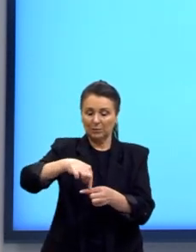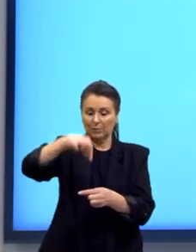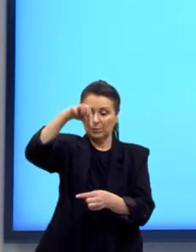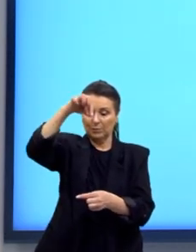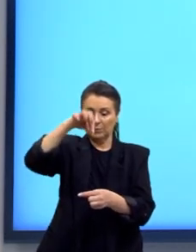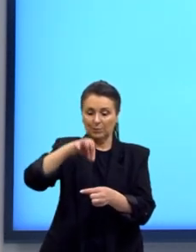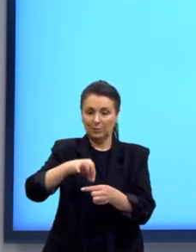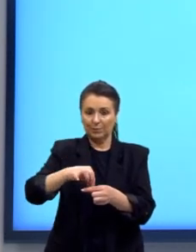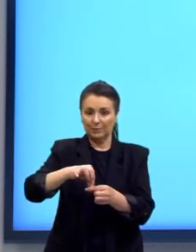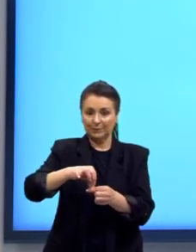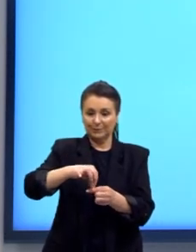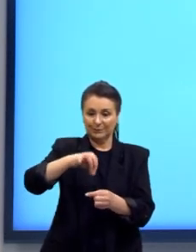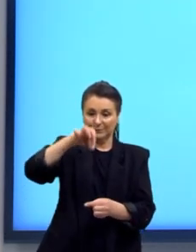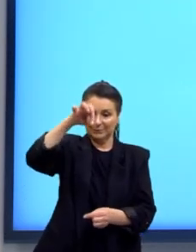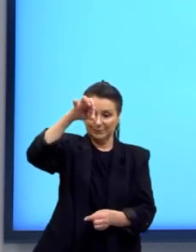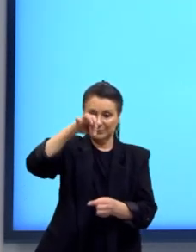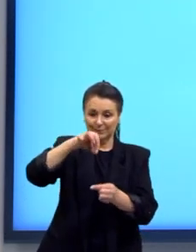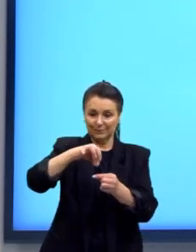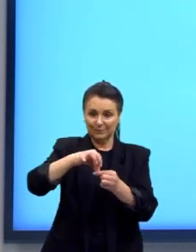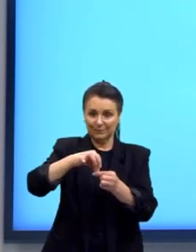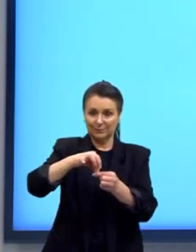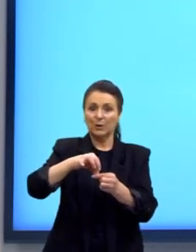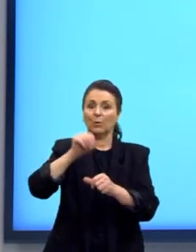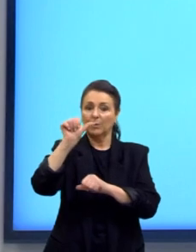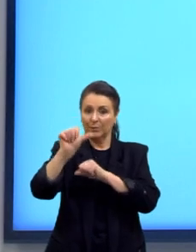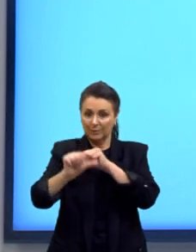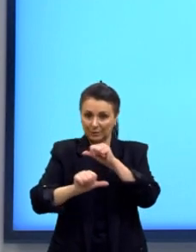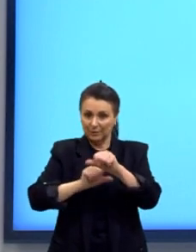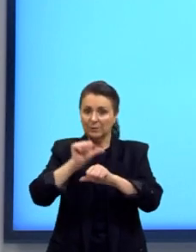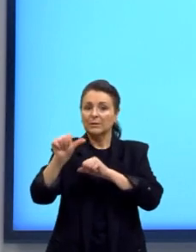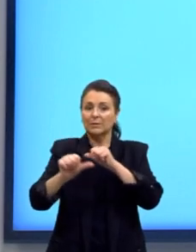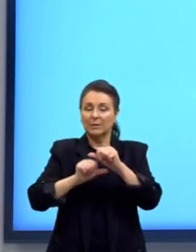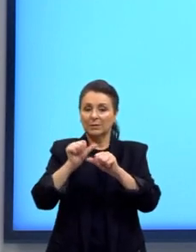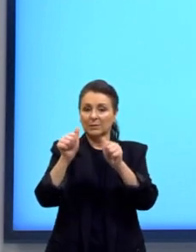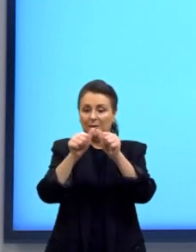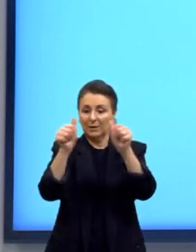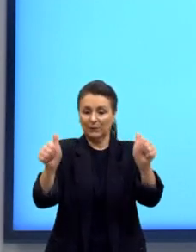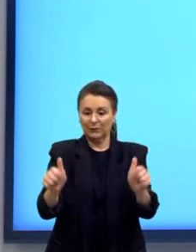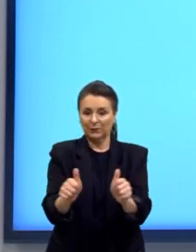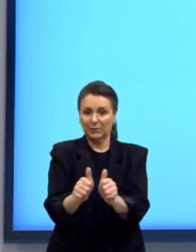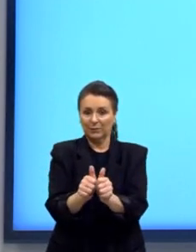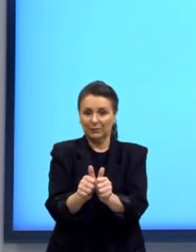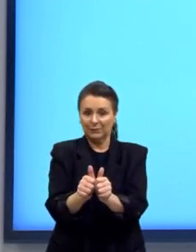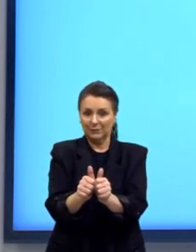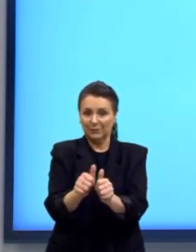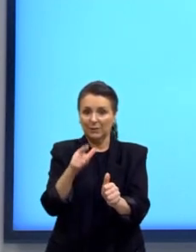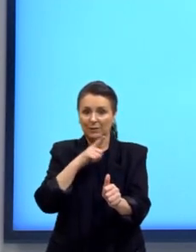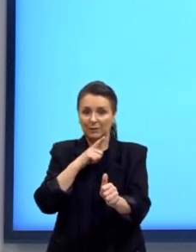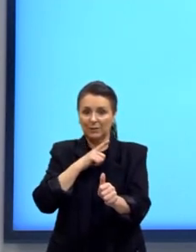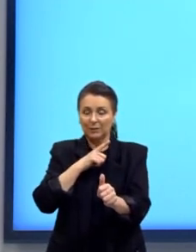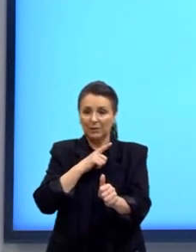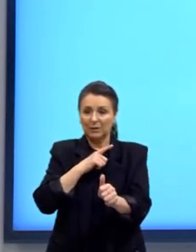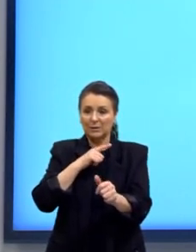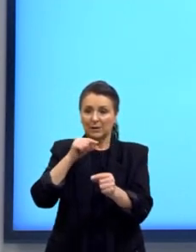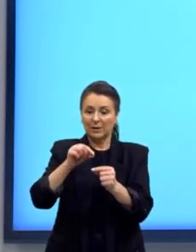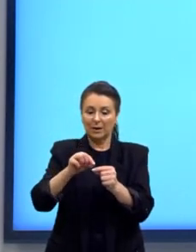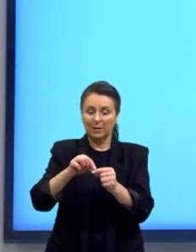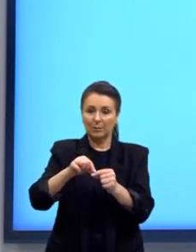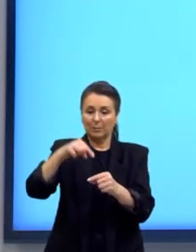que foi formada a partir então da revolução né da figura então nós temos esse eixo aqui se ele é